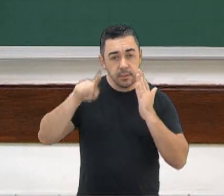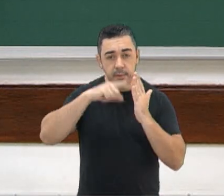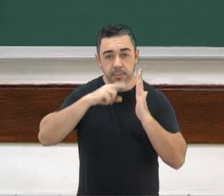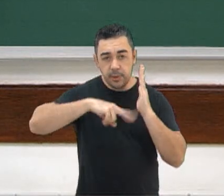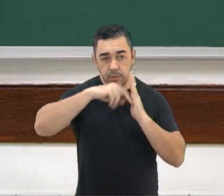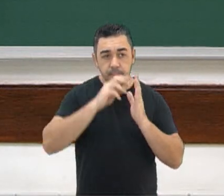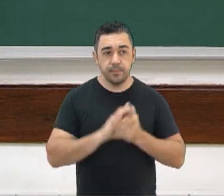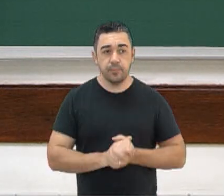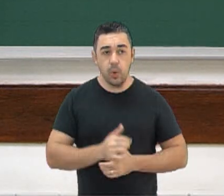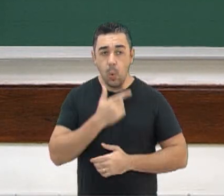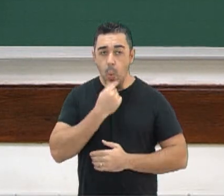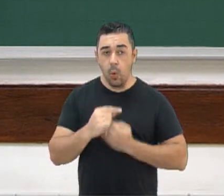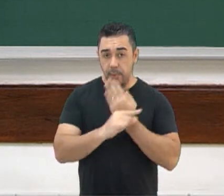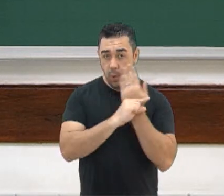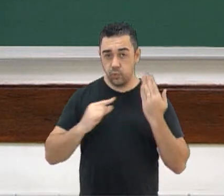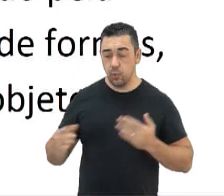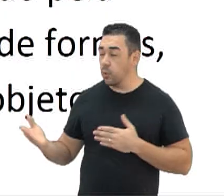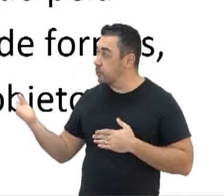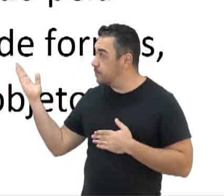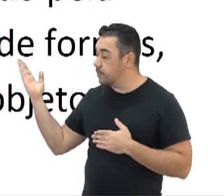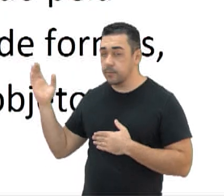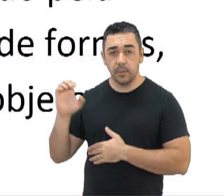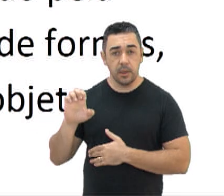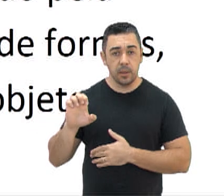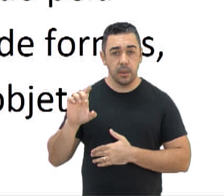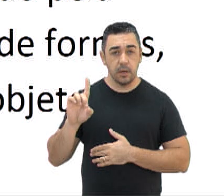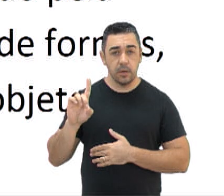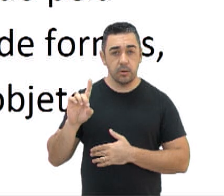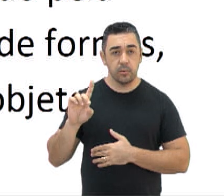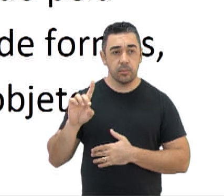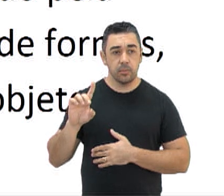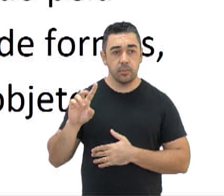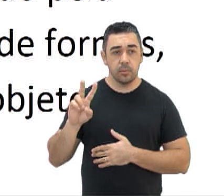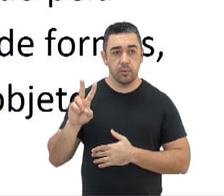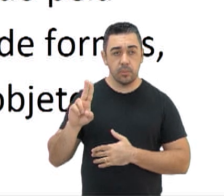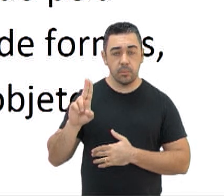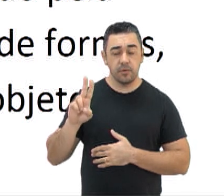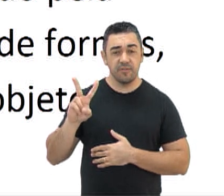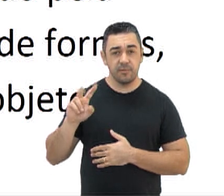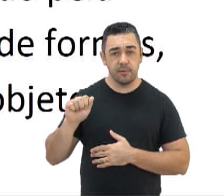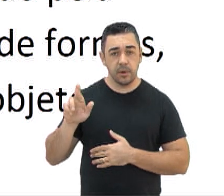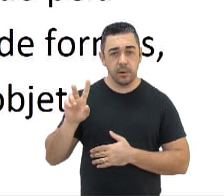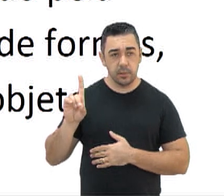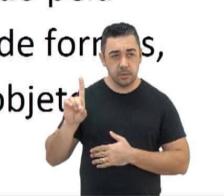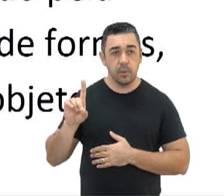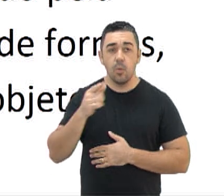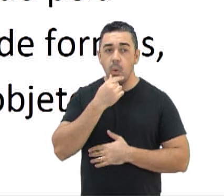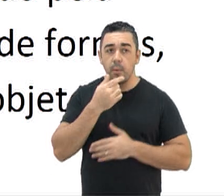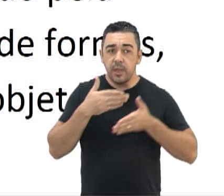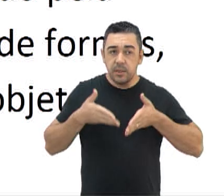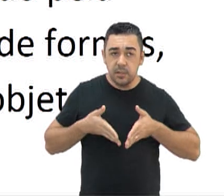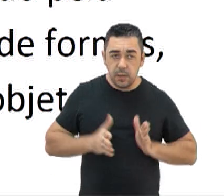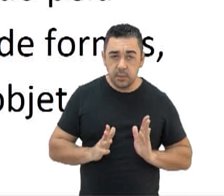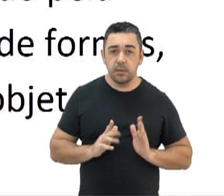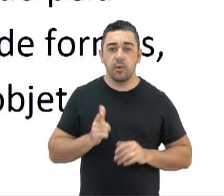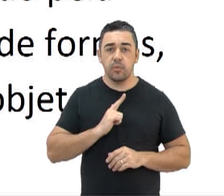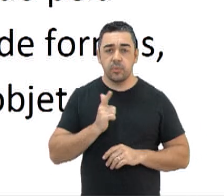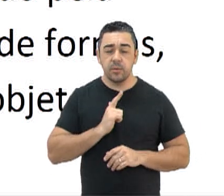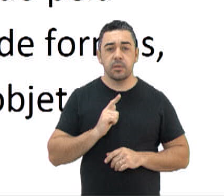O Edward Munch é este moço aqui. Ele nasceu em Oslo, na Noruega, em